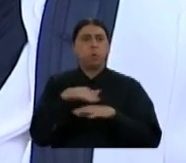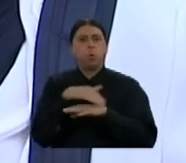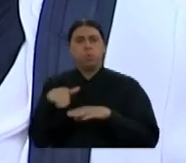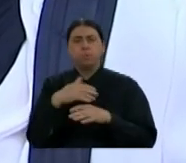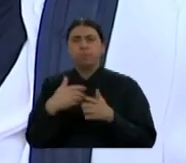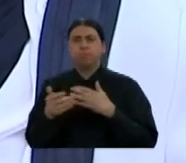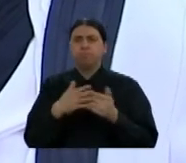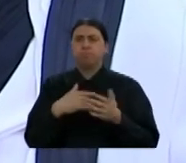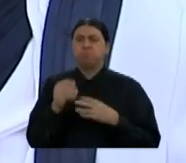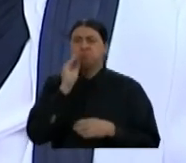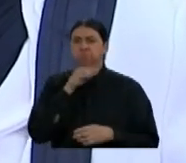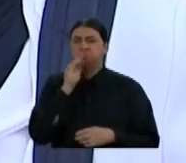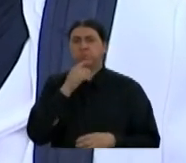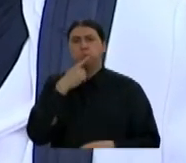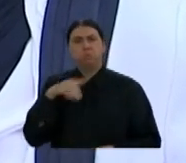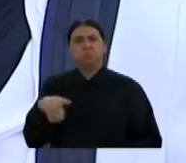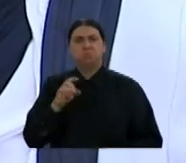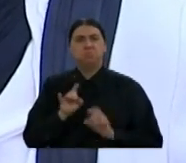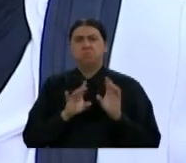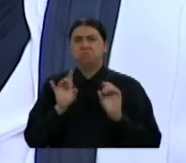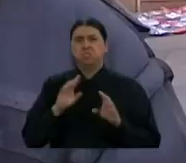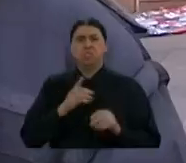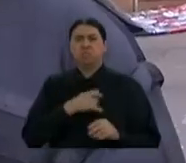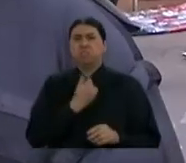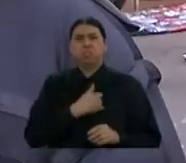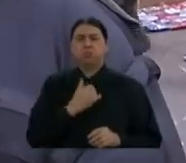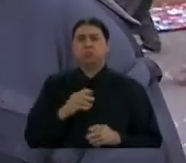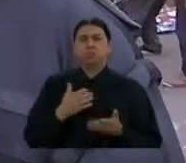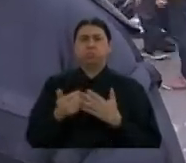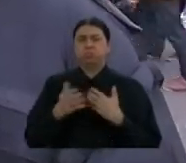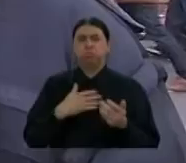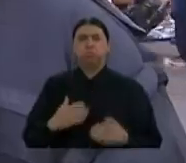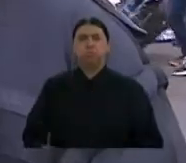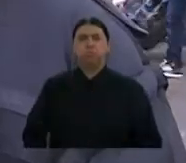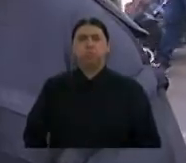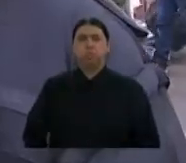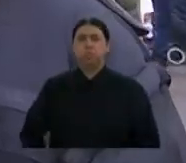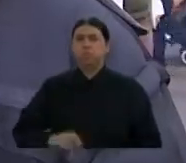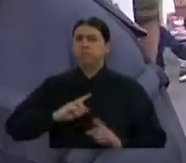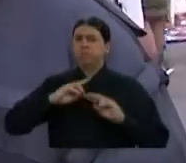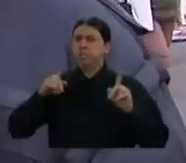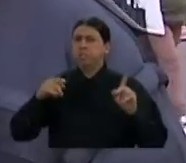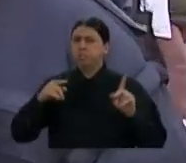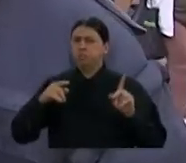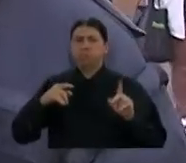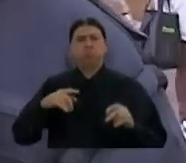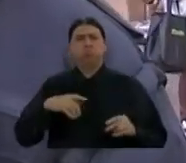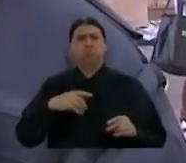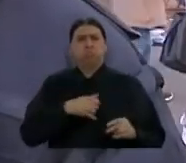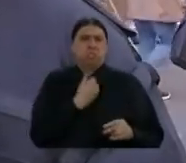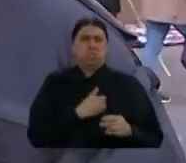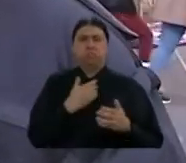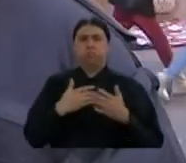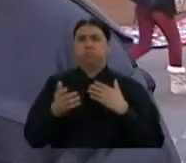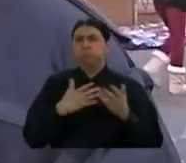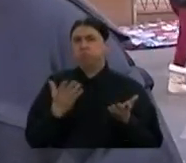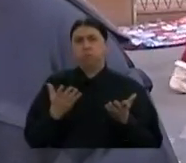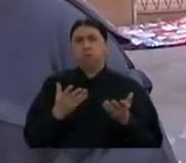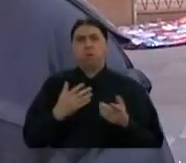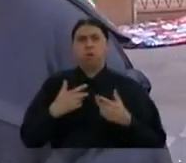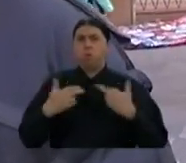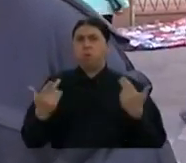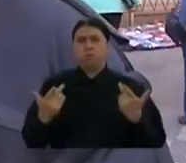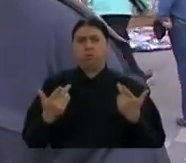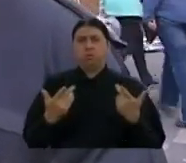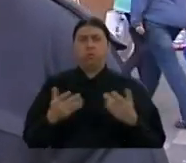rua não sei se teria preferência por idade pra mim acho que diferente de idade ou qualquer outra qualquer